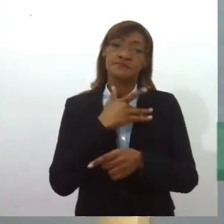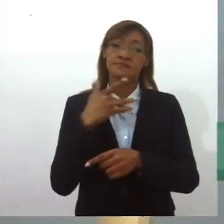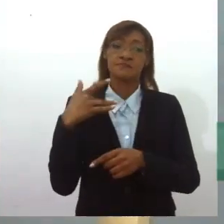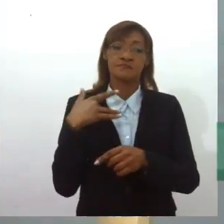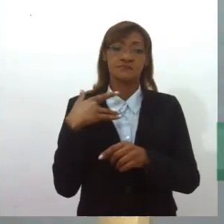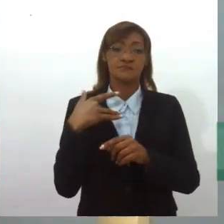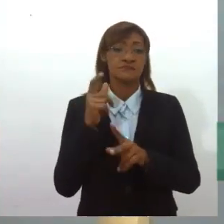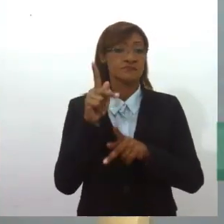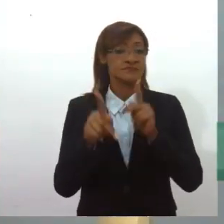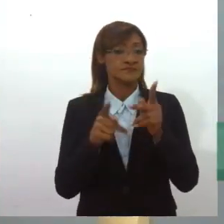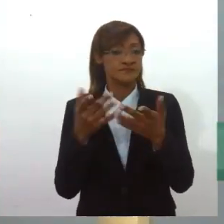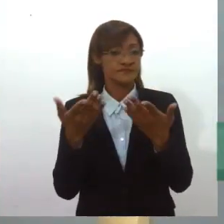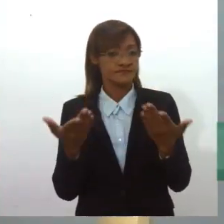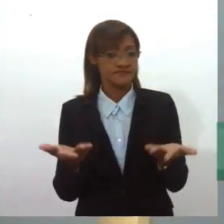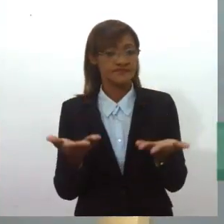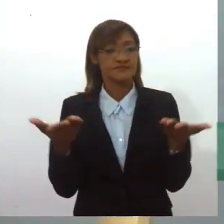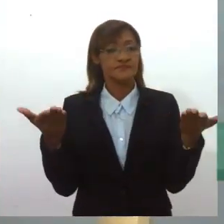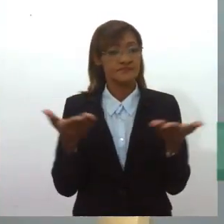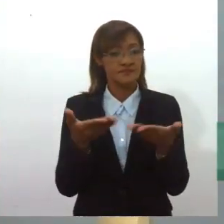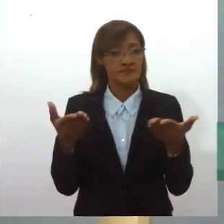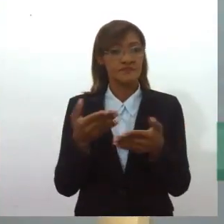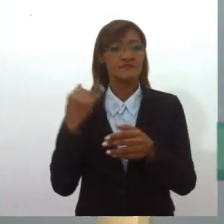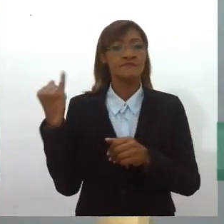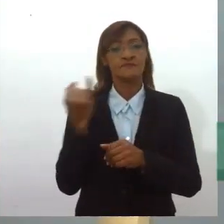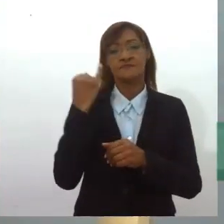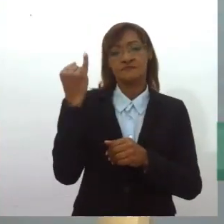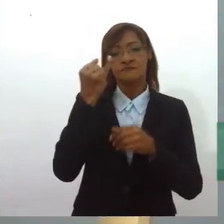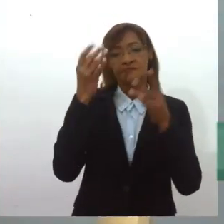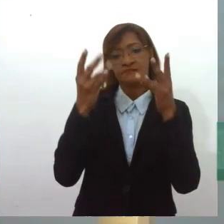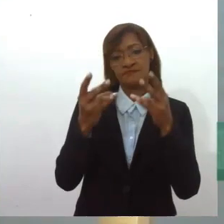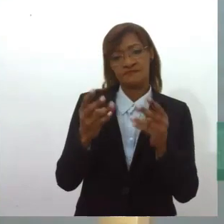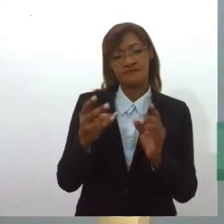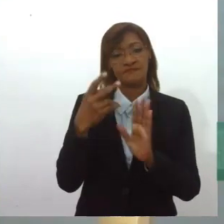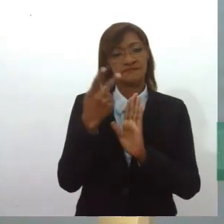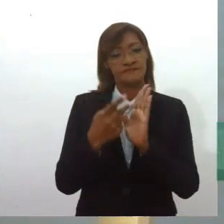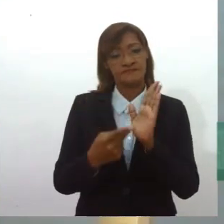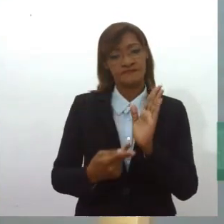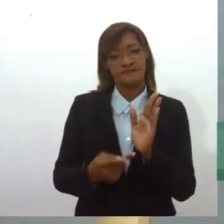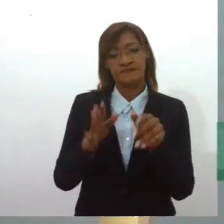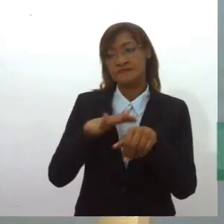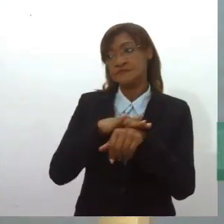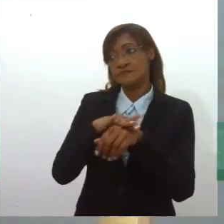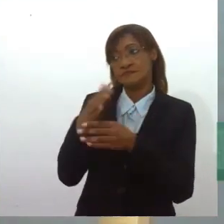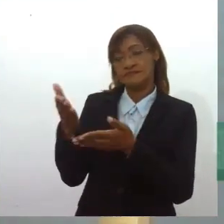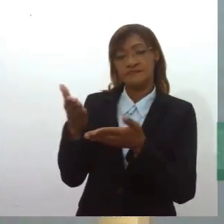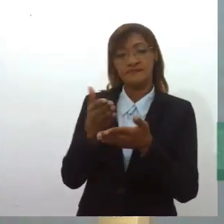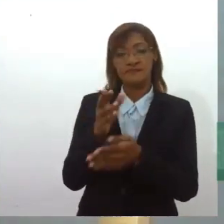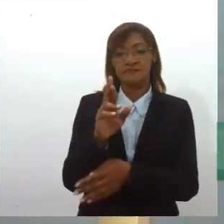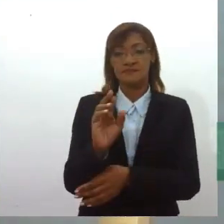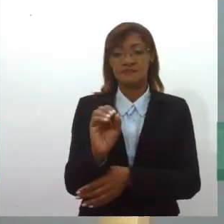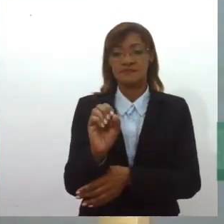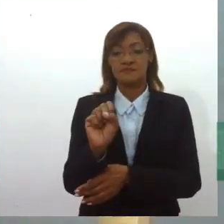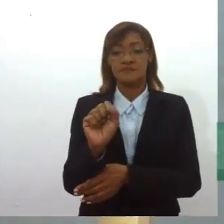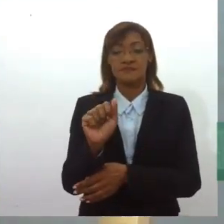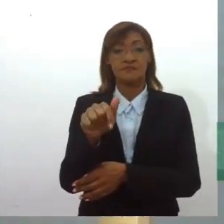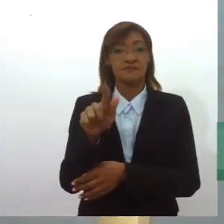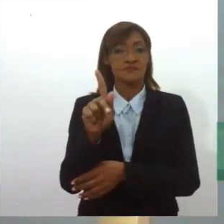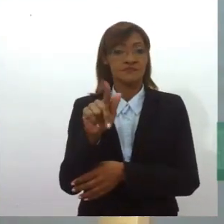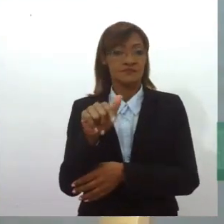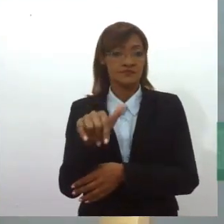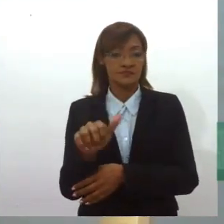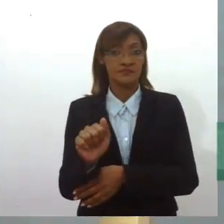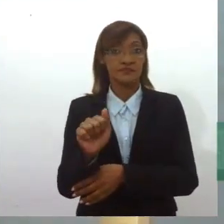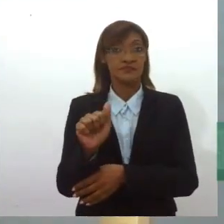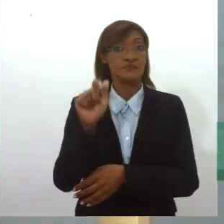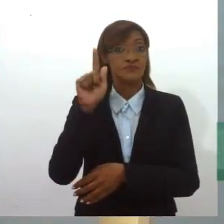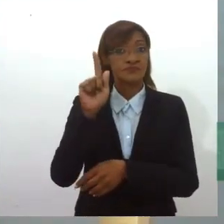desinchar aí o contexto e a importância desse projeto nós vamos conversar com Rosângela jebara gerente do projeto